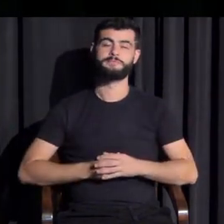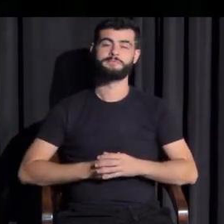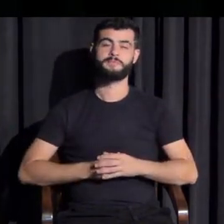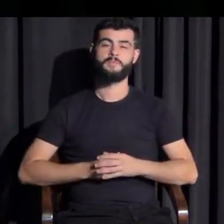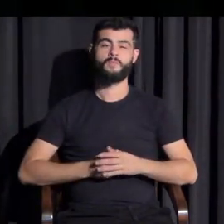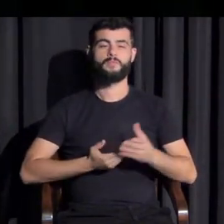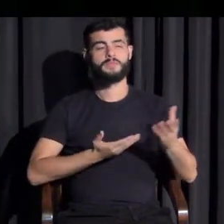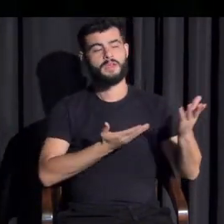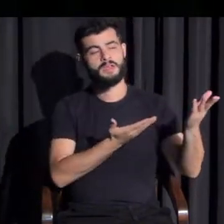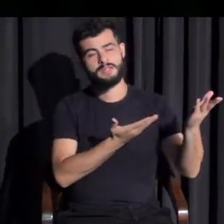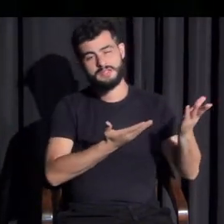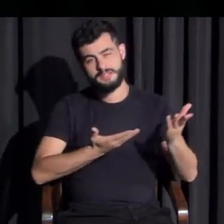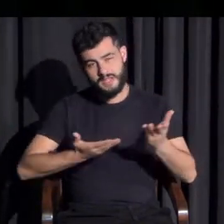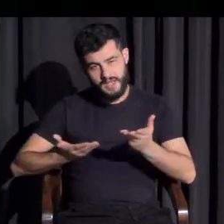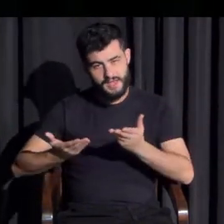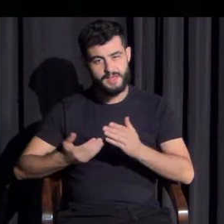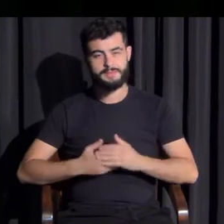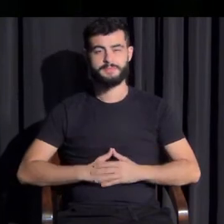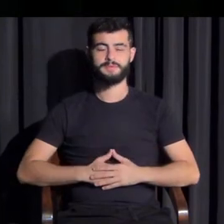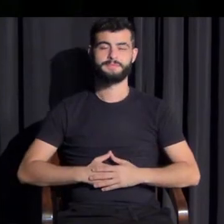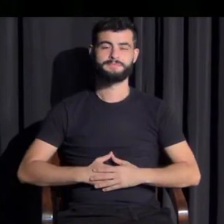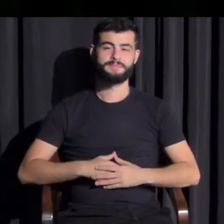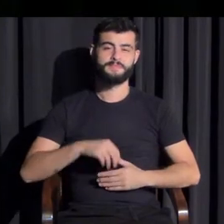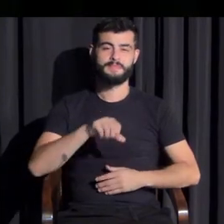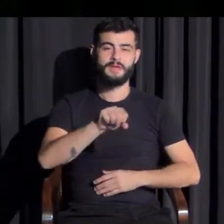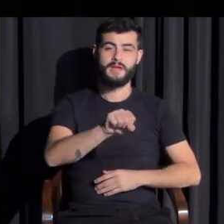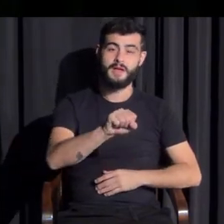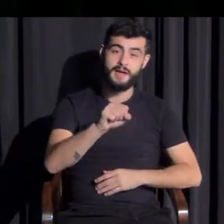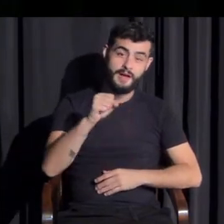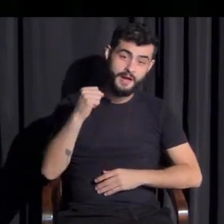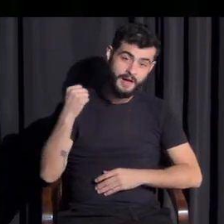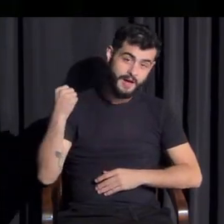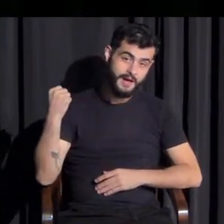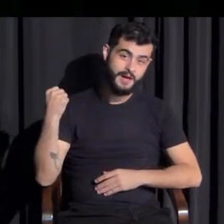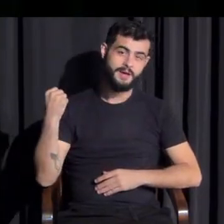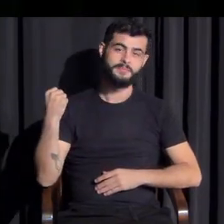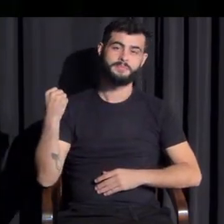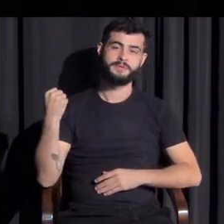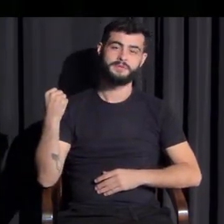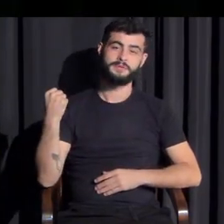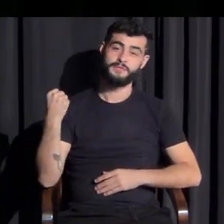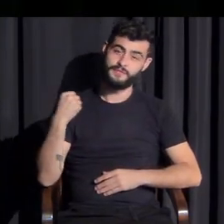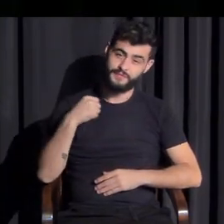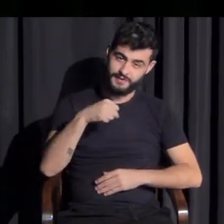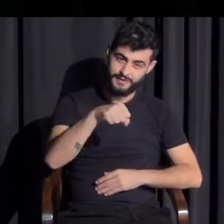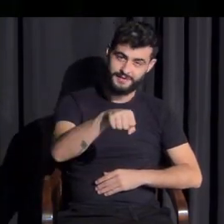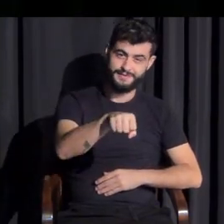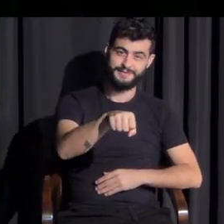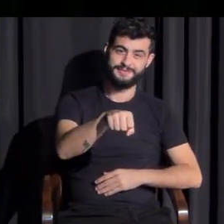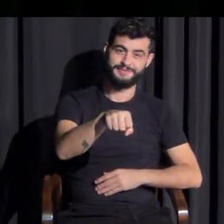onde você abre a porta, onde você também fecha a porta,